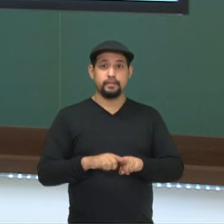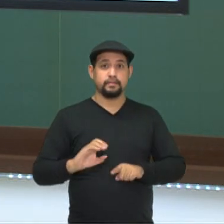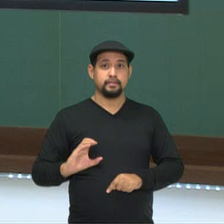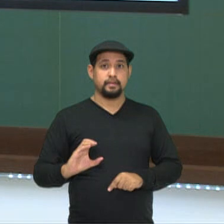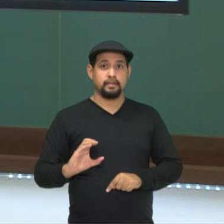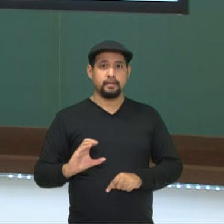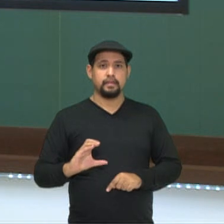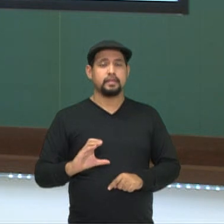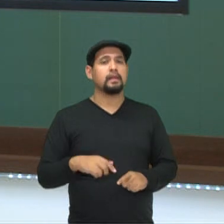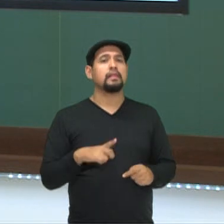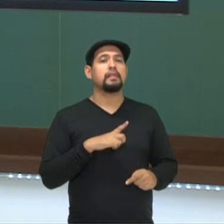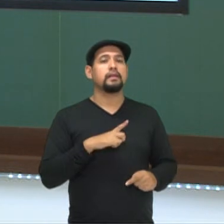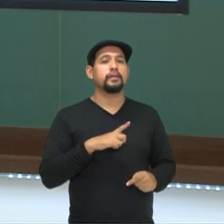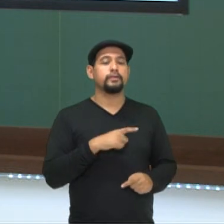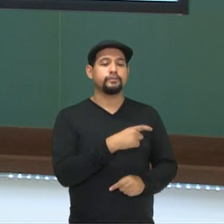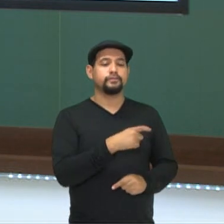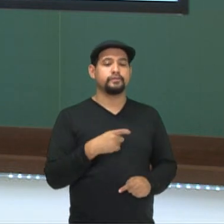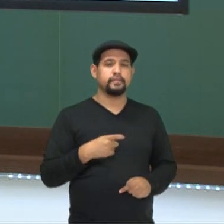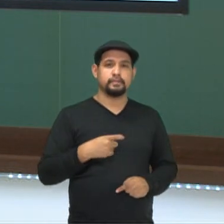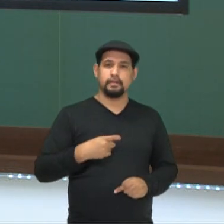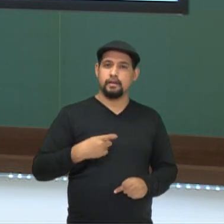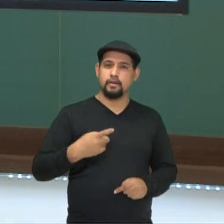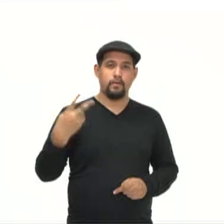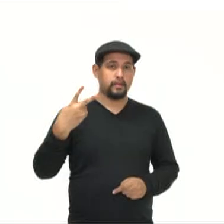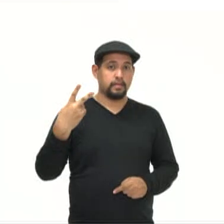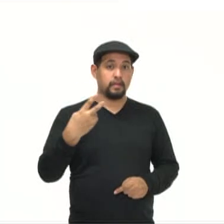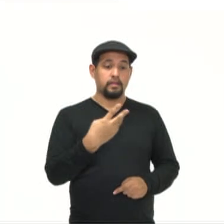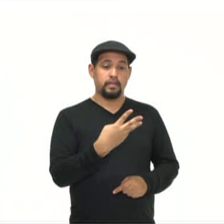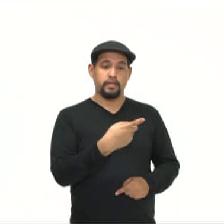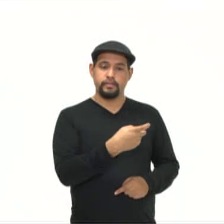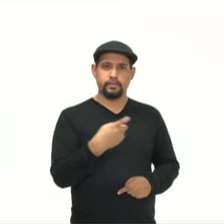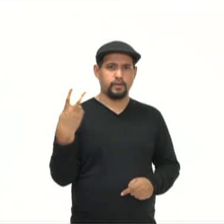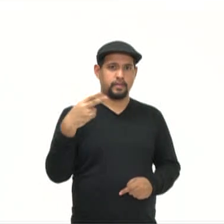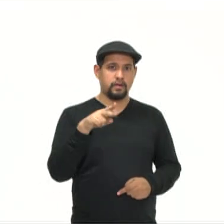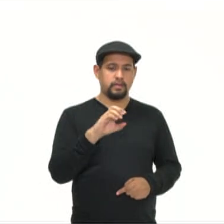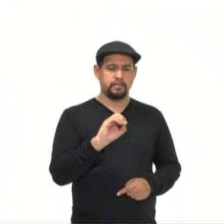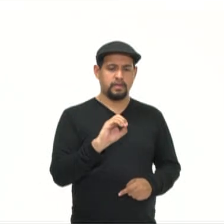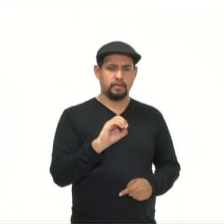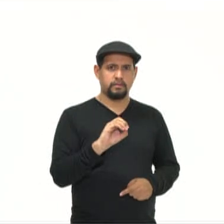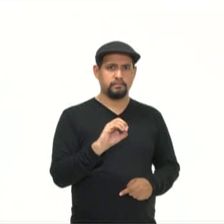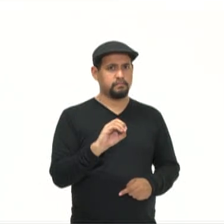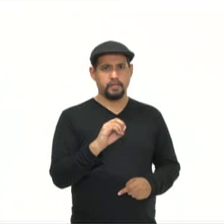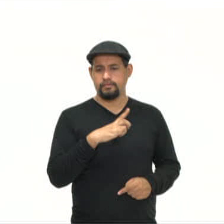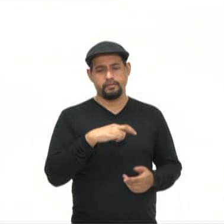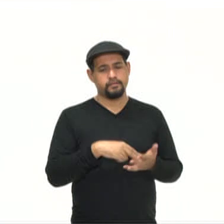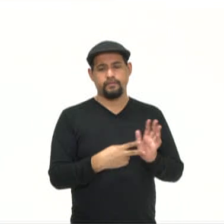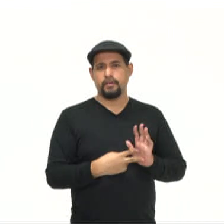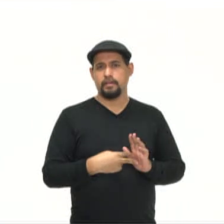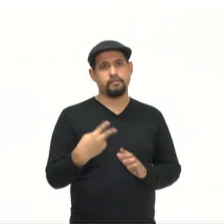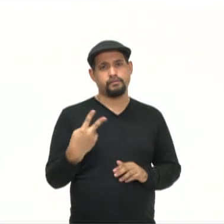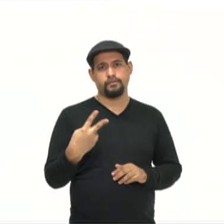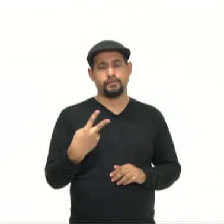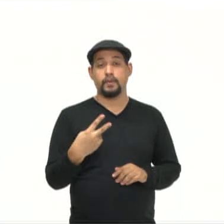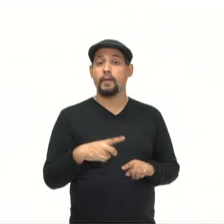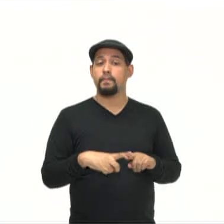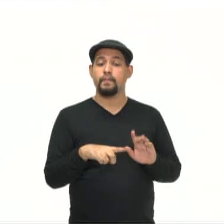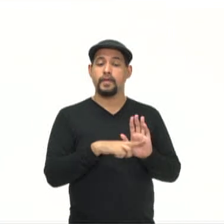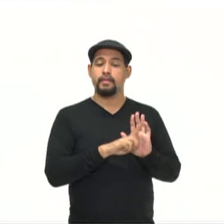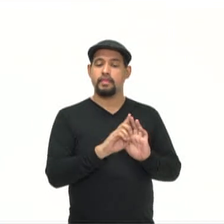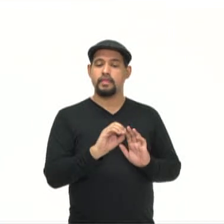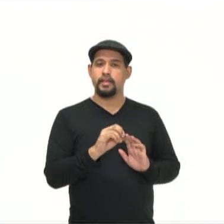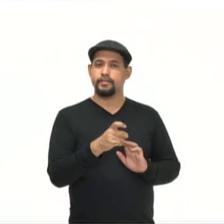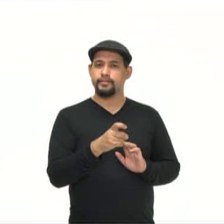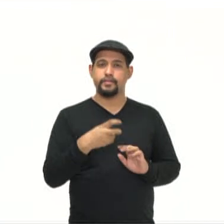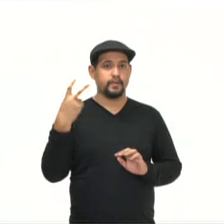Então eu só tenho o termo com x ao quadrado trechos é o quadrado igual a zero não deixa de ser uma equação do 2º grau -